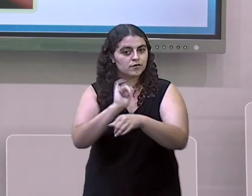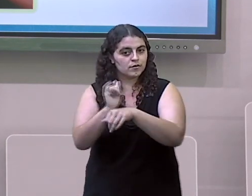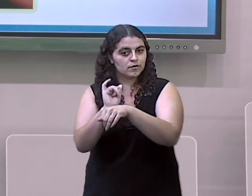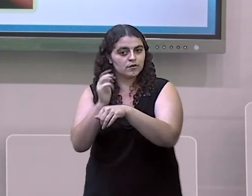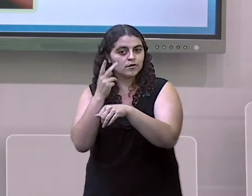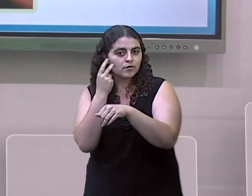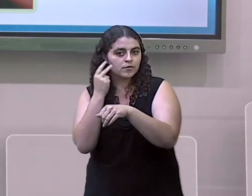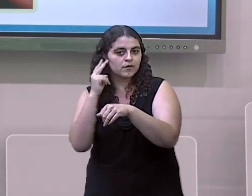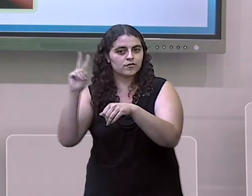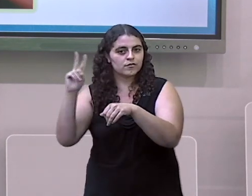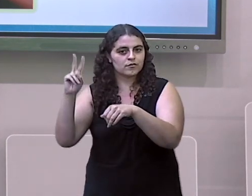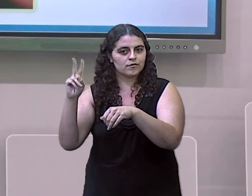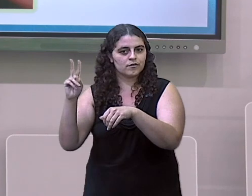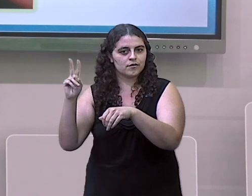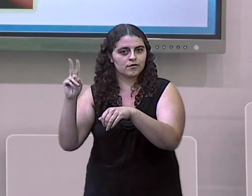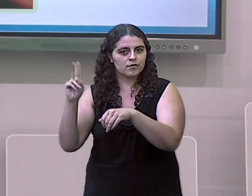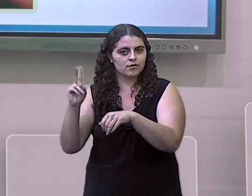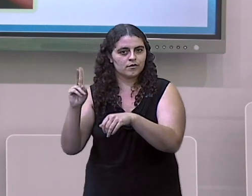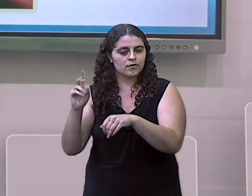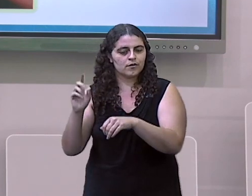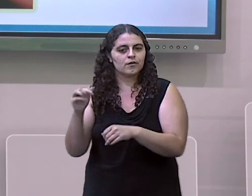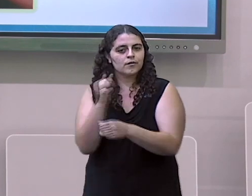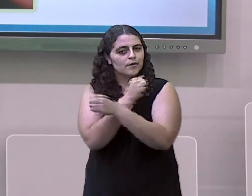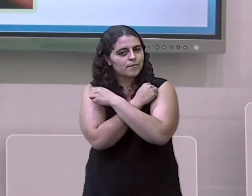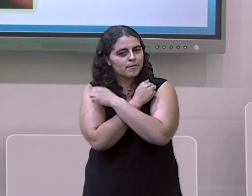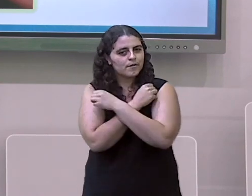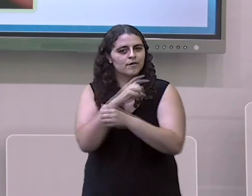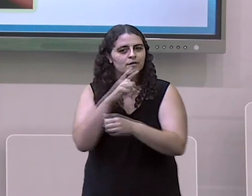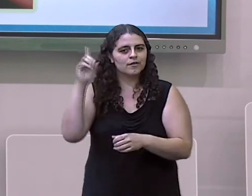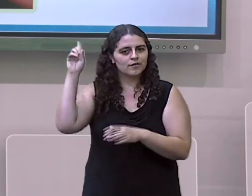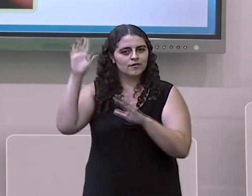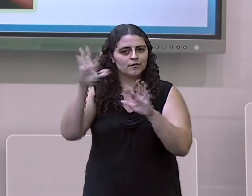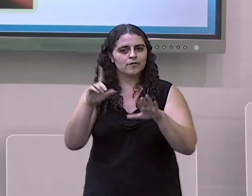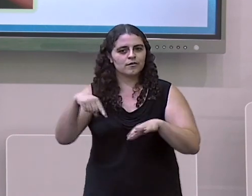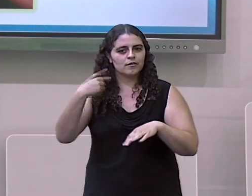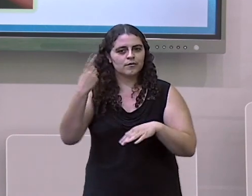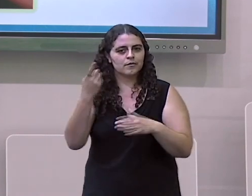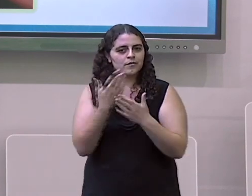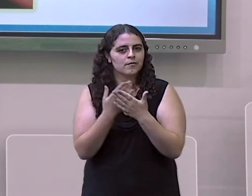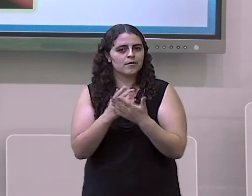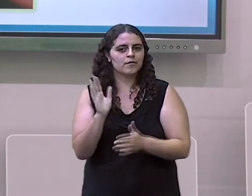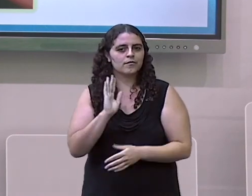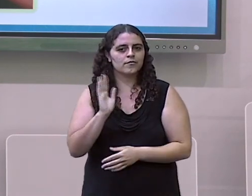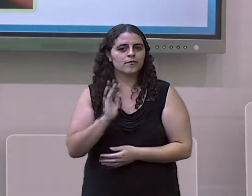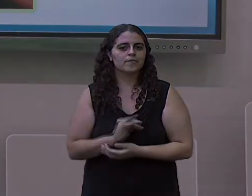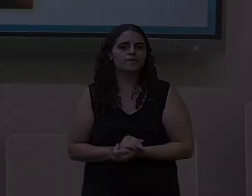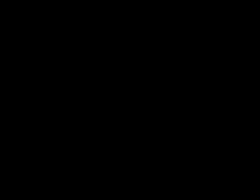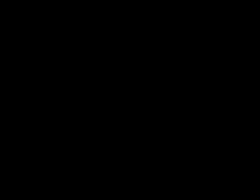canal do YouTube SMED-GV. Um forte abraço e aguardo você na próxima aula.